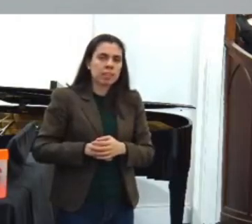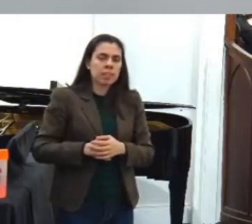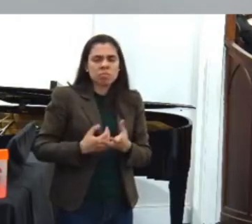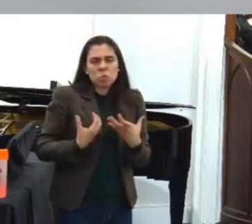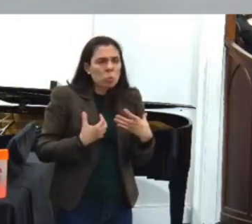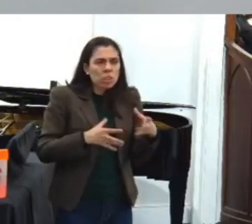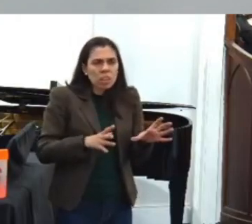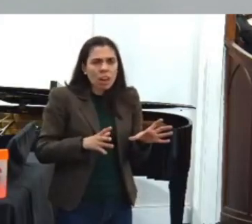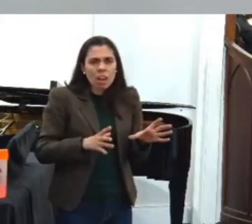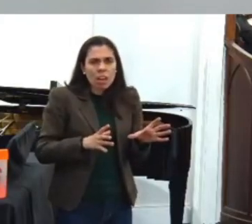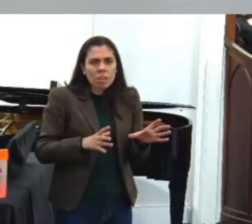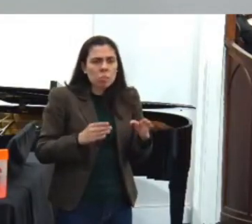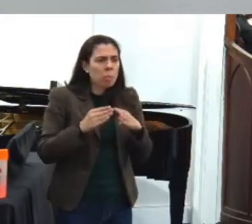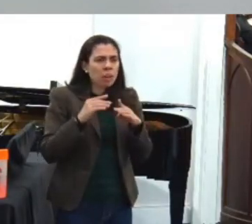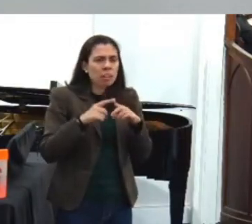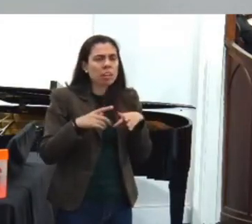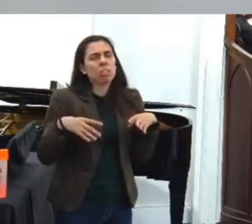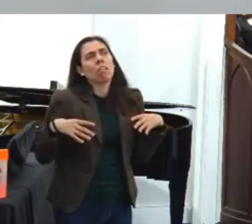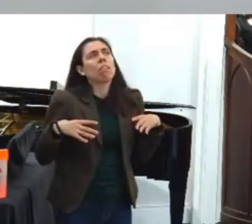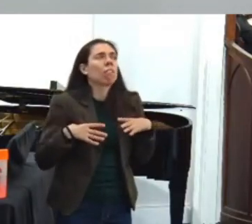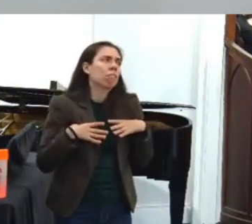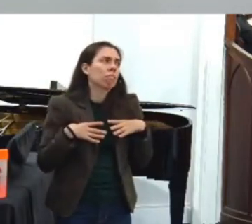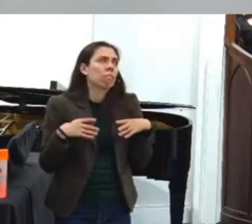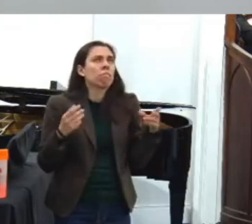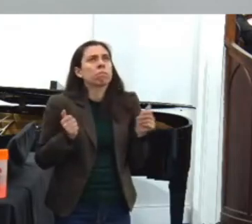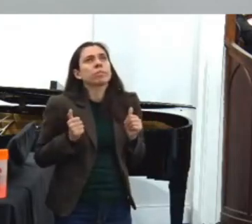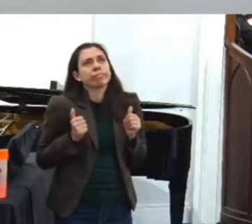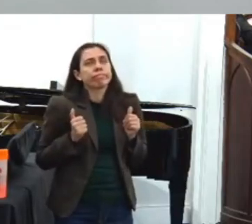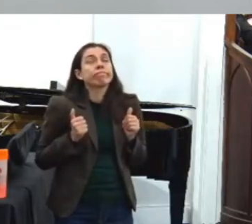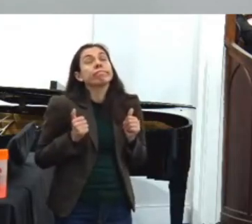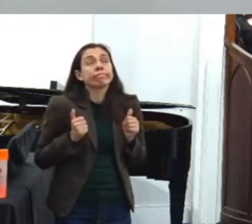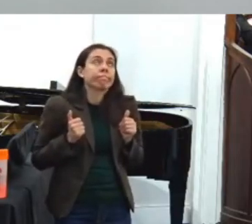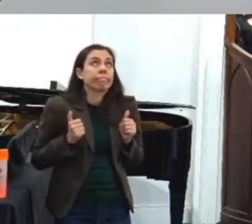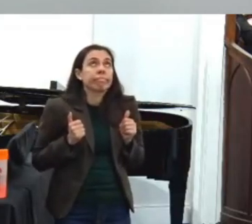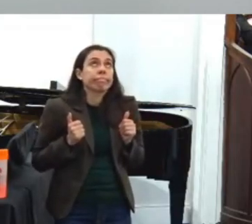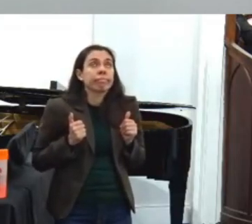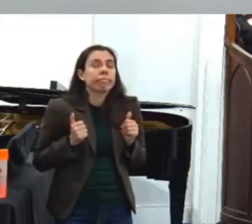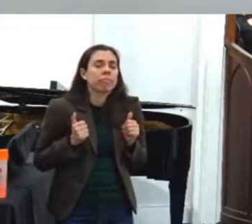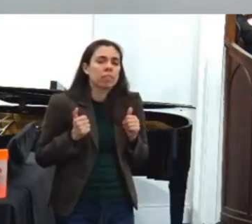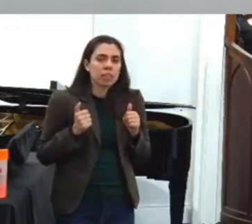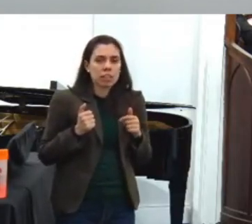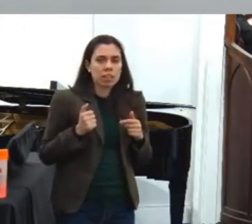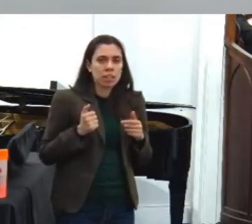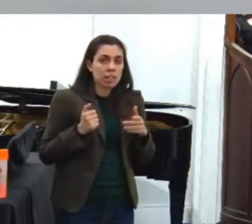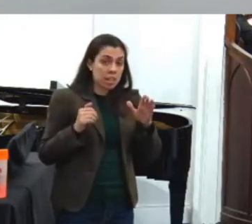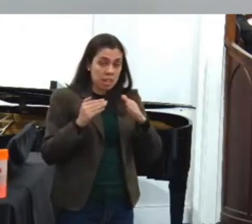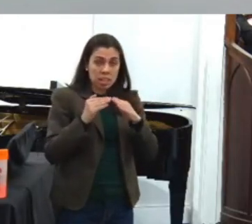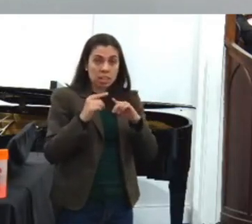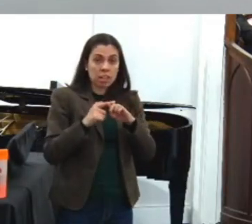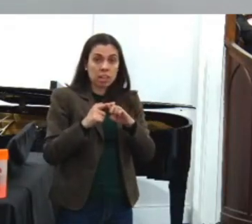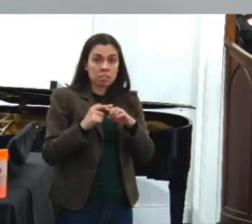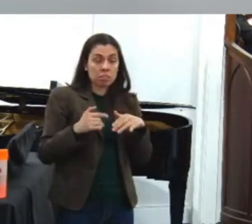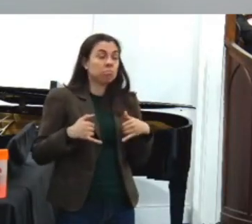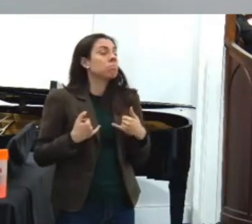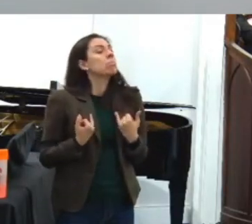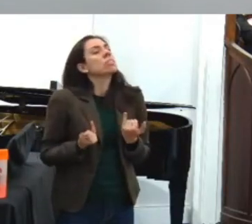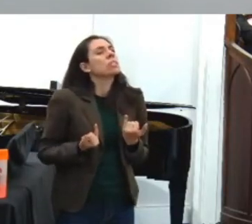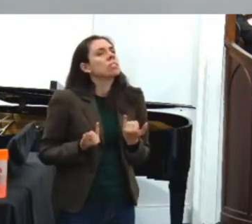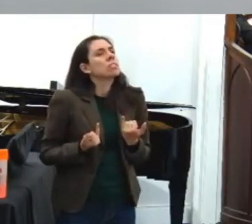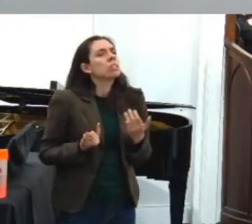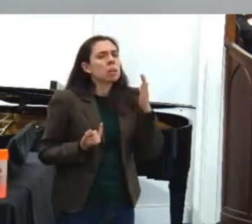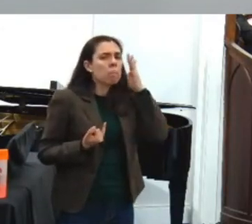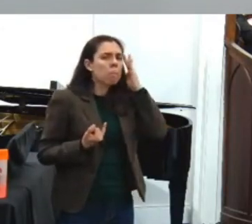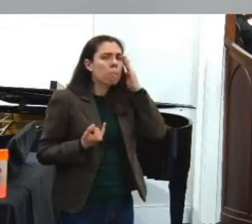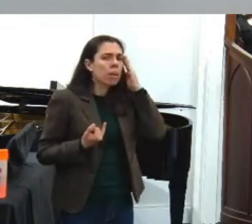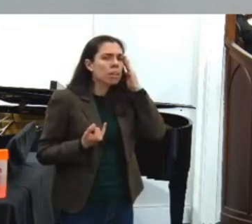que está indiferente, uma igreja que acha que está bem, pelos sinais visíveis da evidência